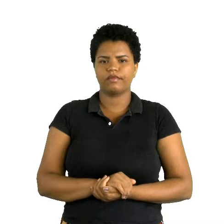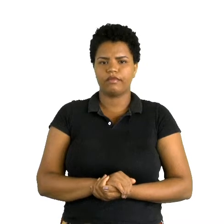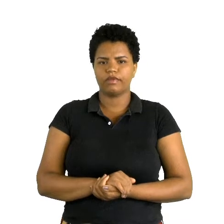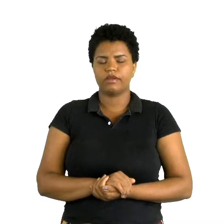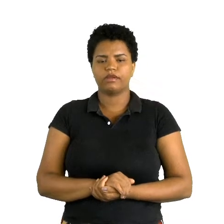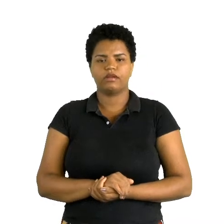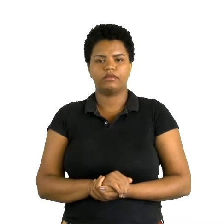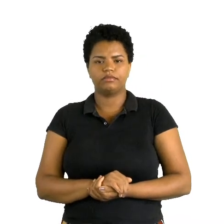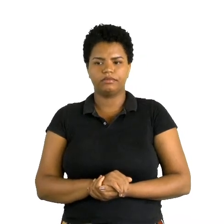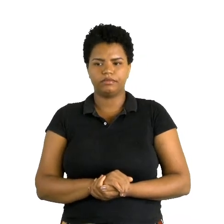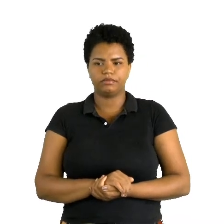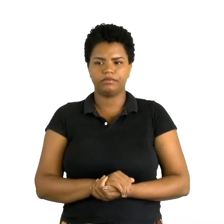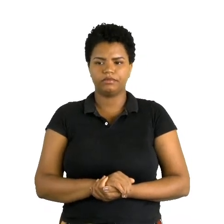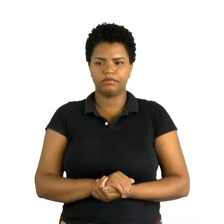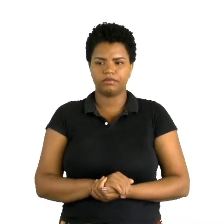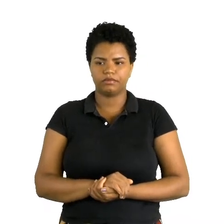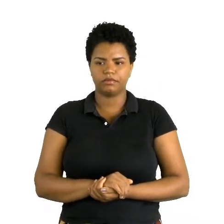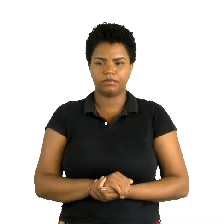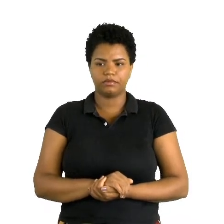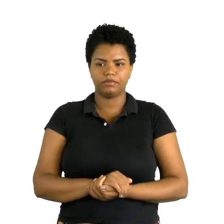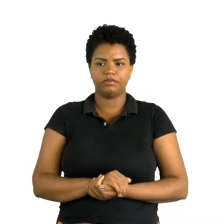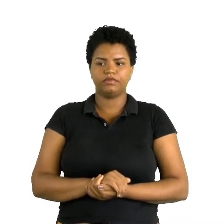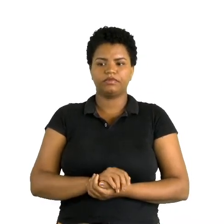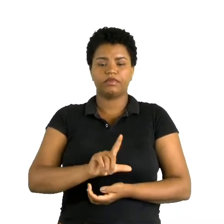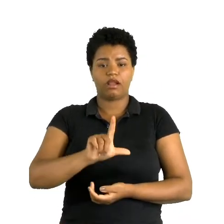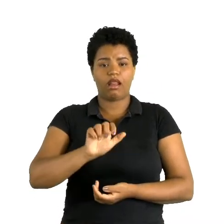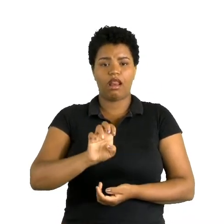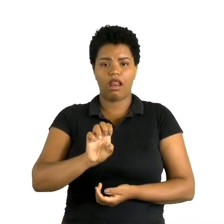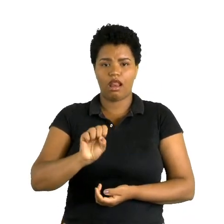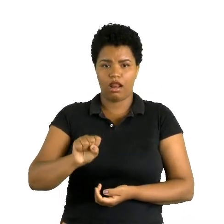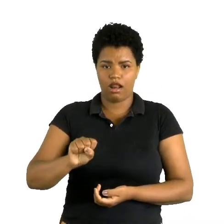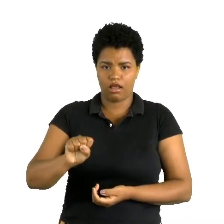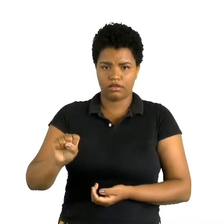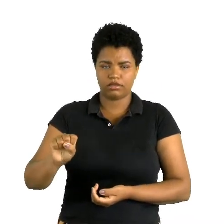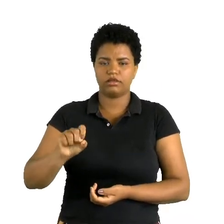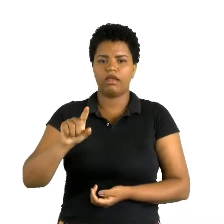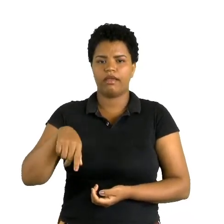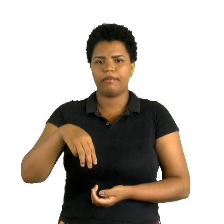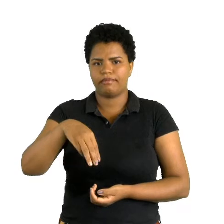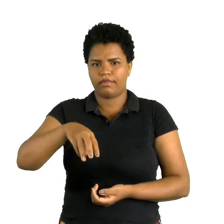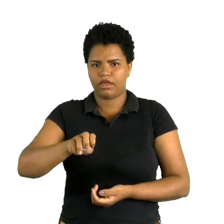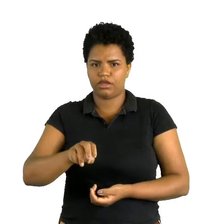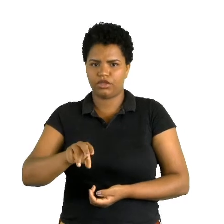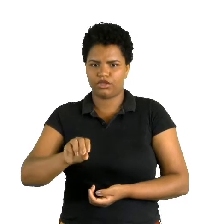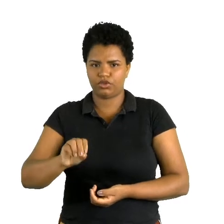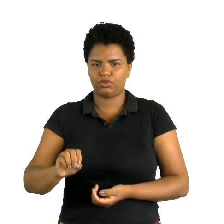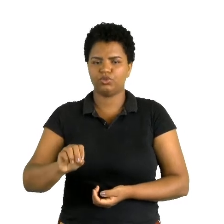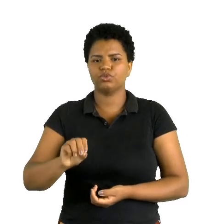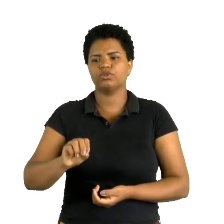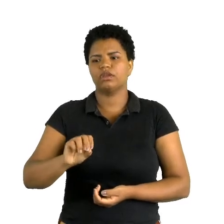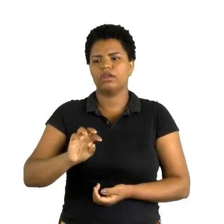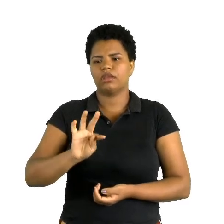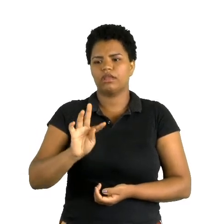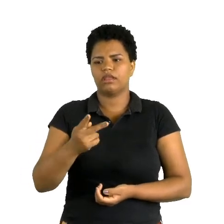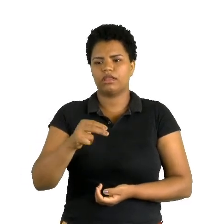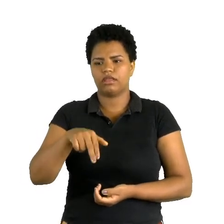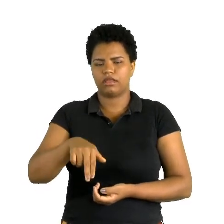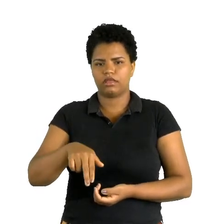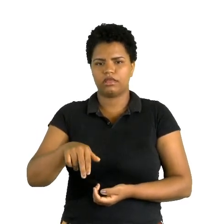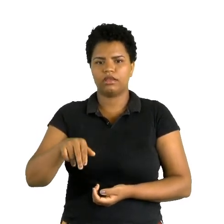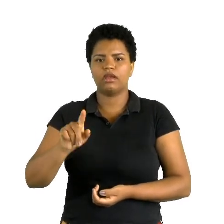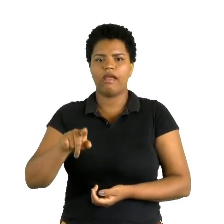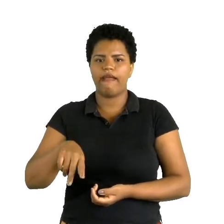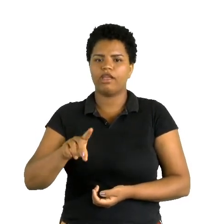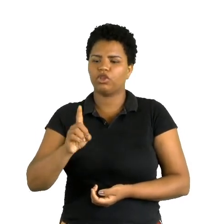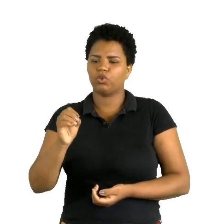Tiago. Less, menos, e o than do que ou então que, tá? Então, Paulo é